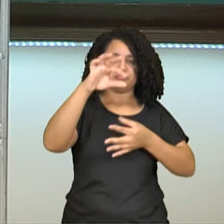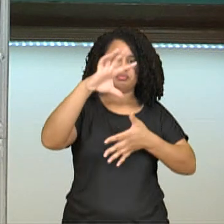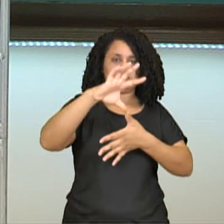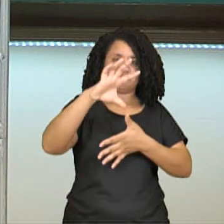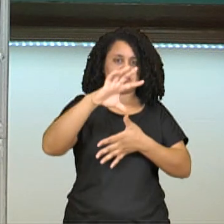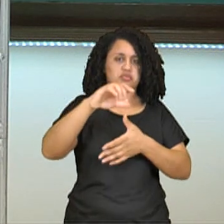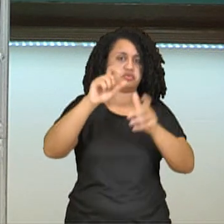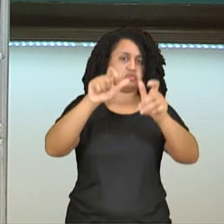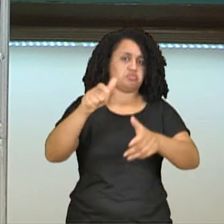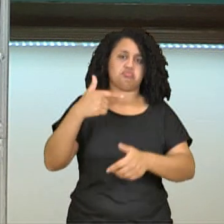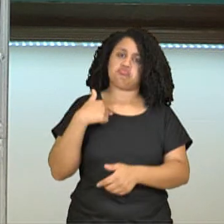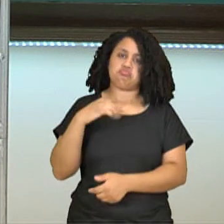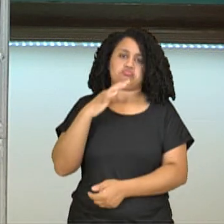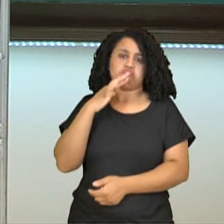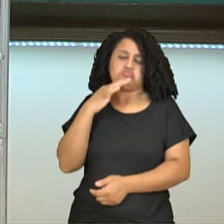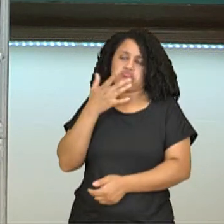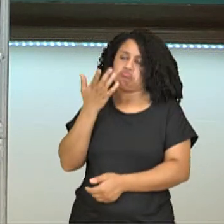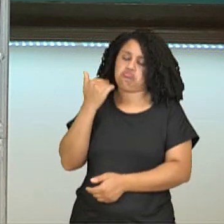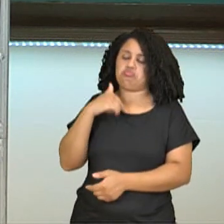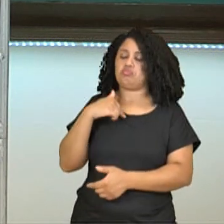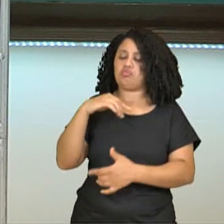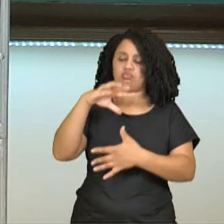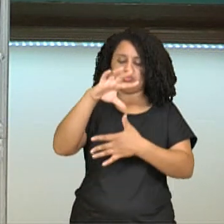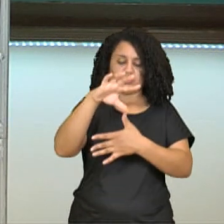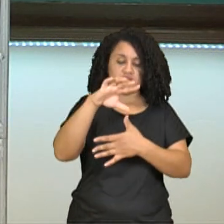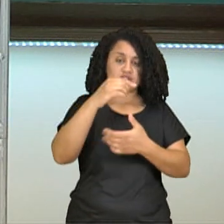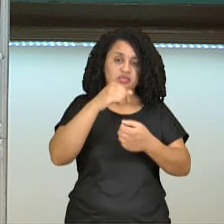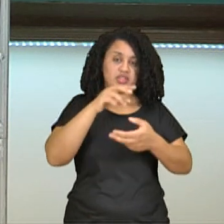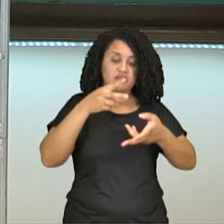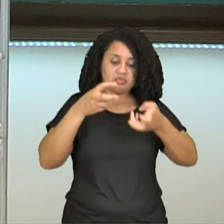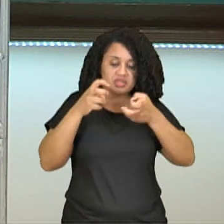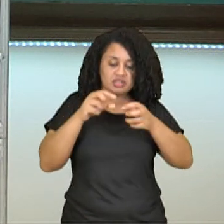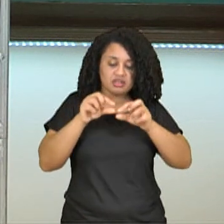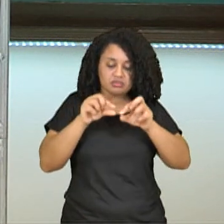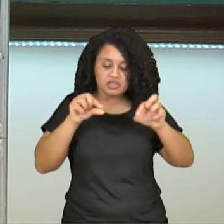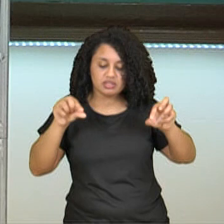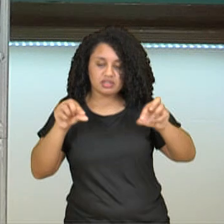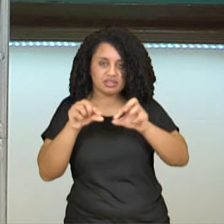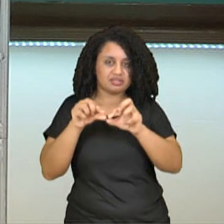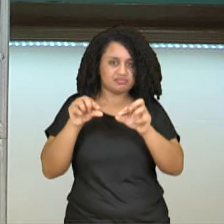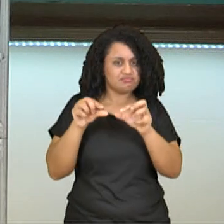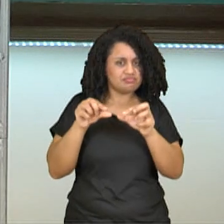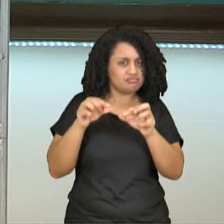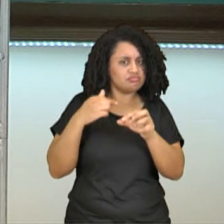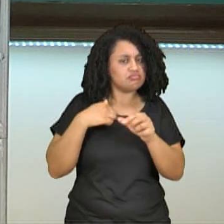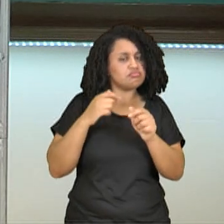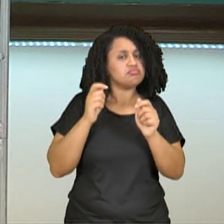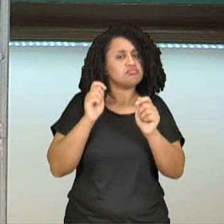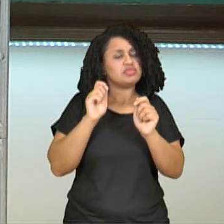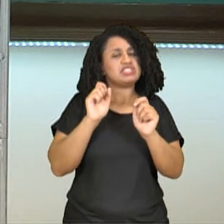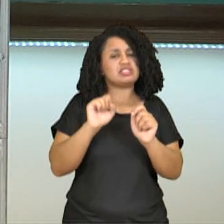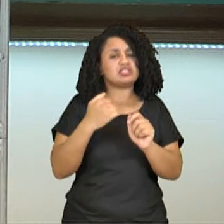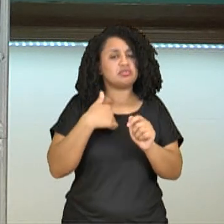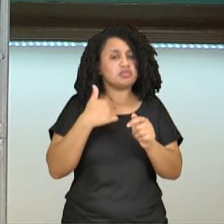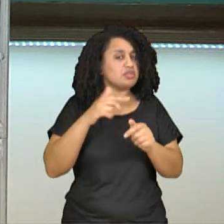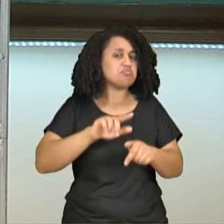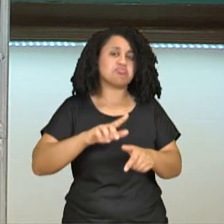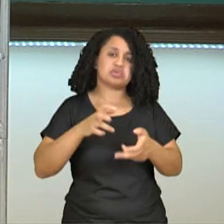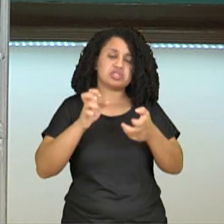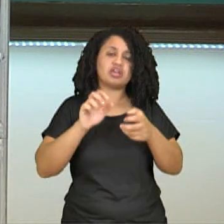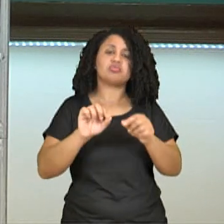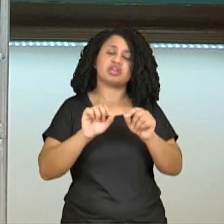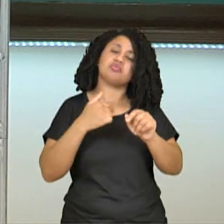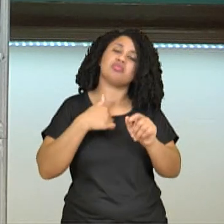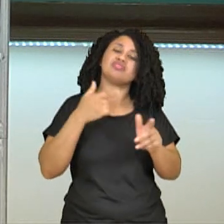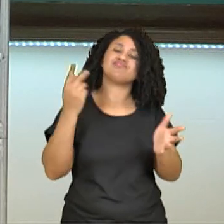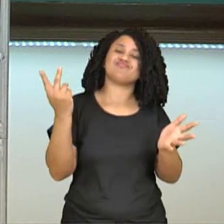não conhece, não observar qual é a escala daquele mapa, você pode ser induzido ao equívoco,